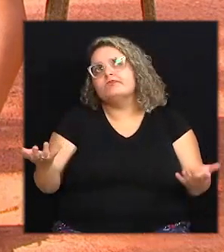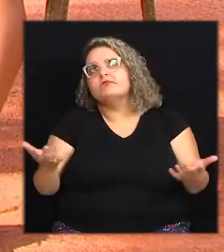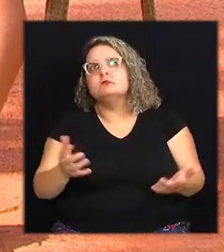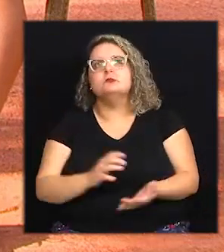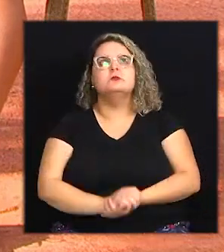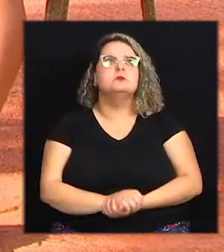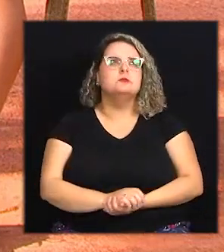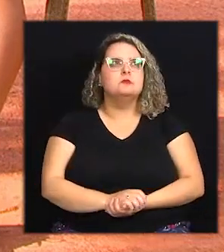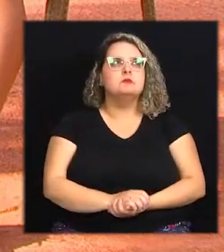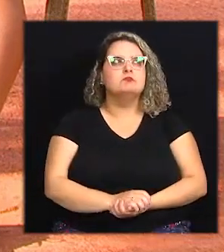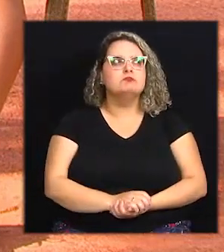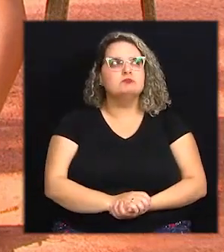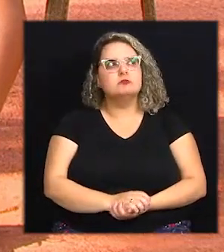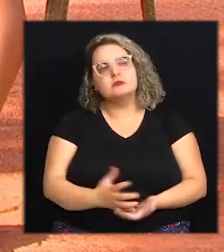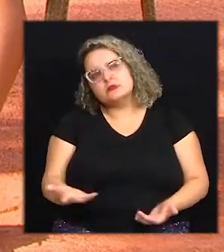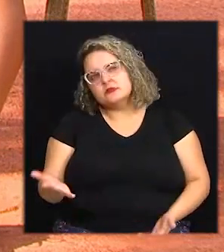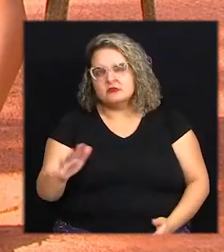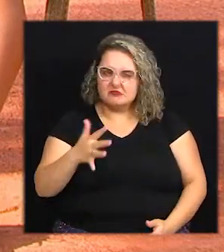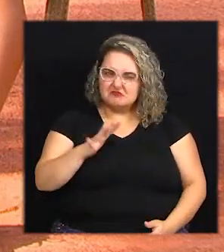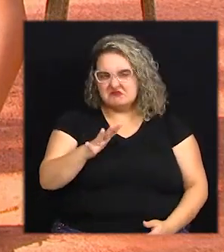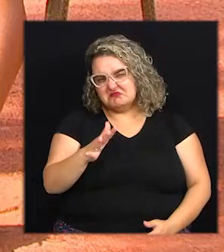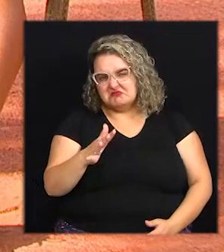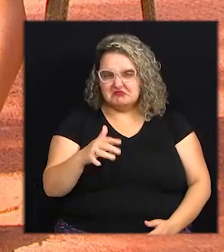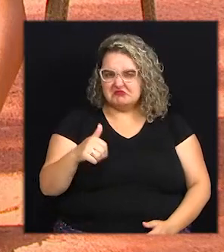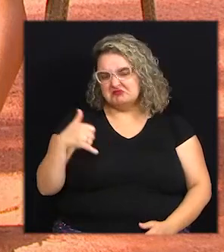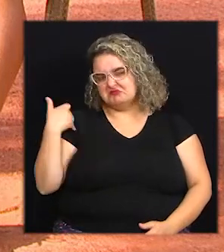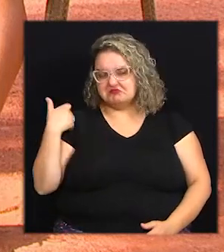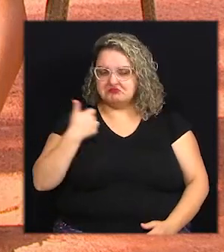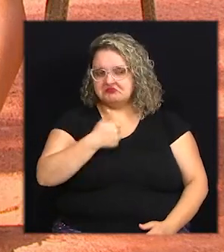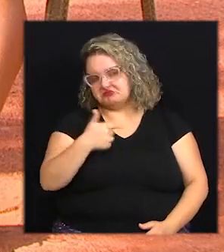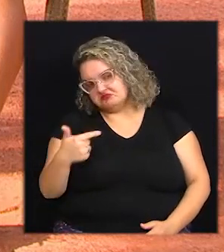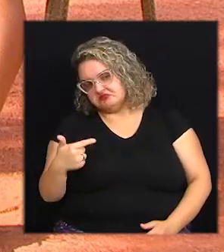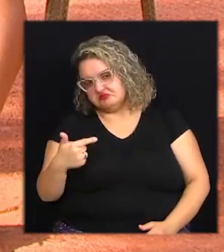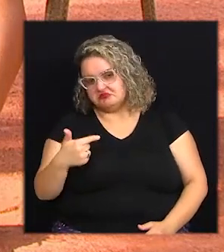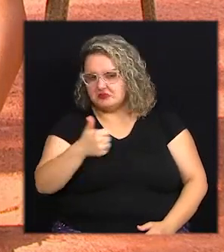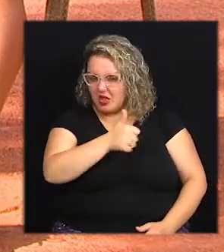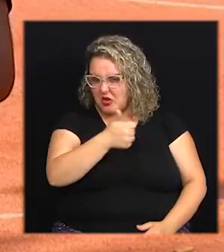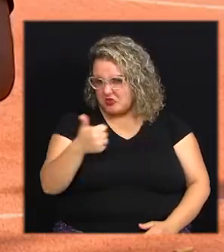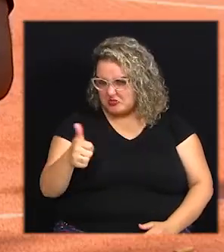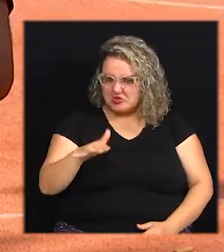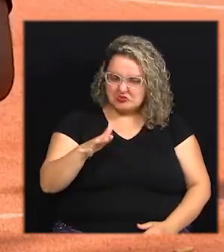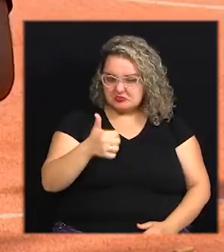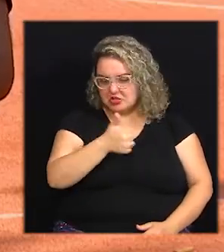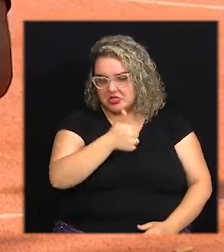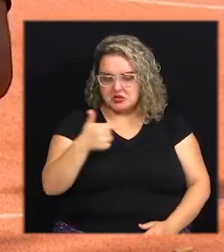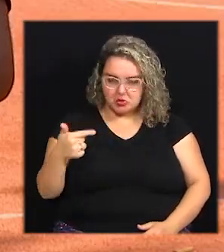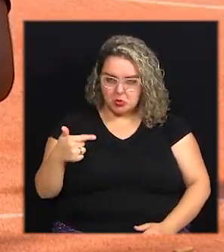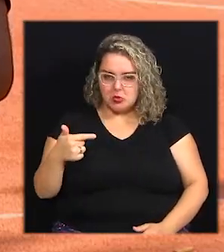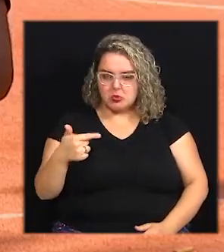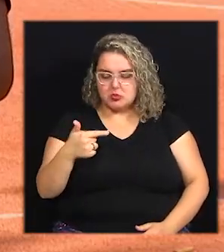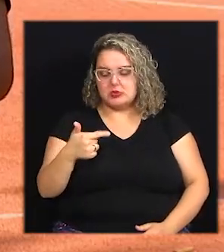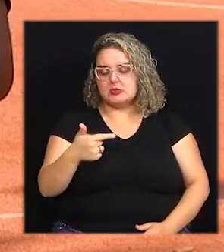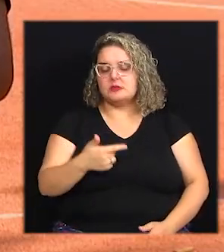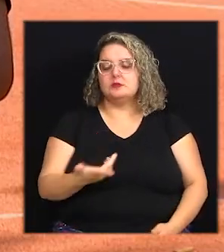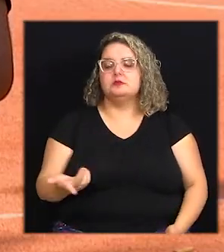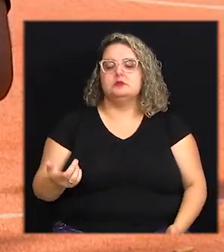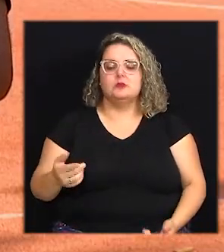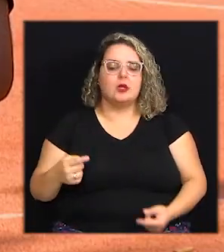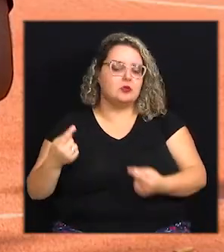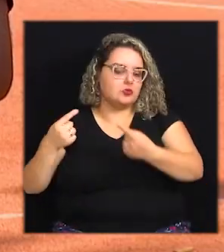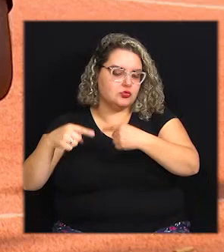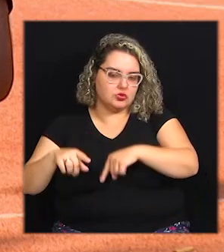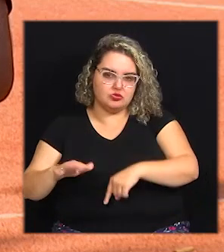eu com 12 anos, assim, de 11 para 12 anos, eu comecei a jogar uns torneios de